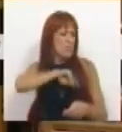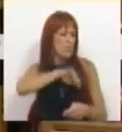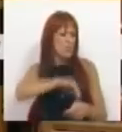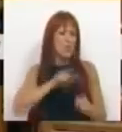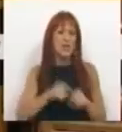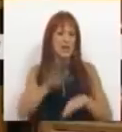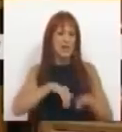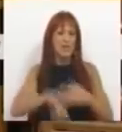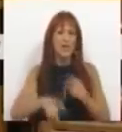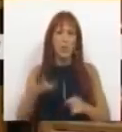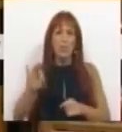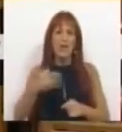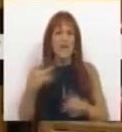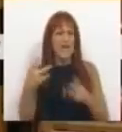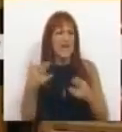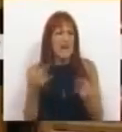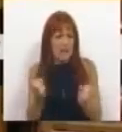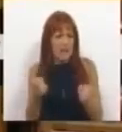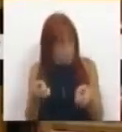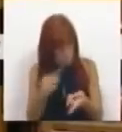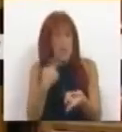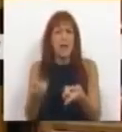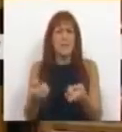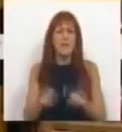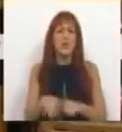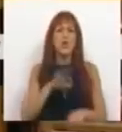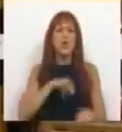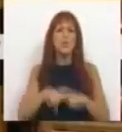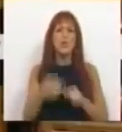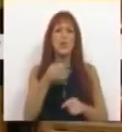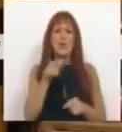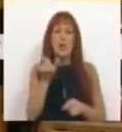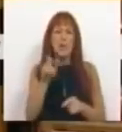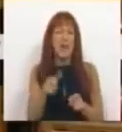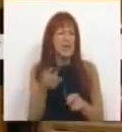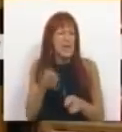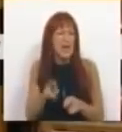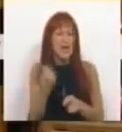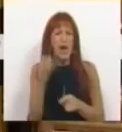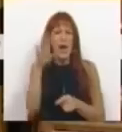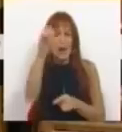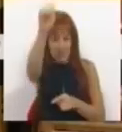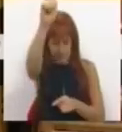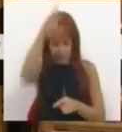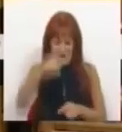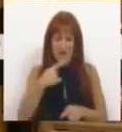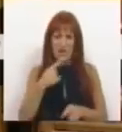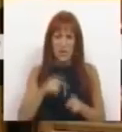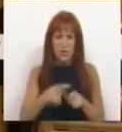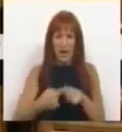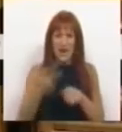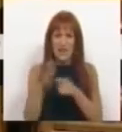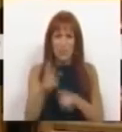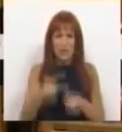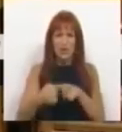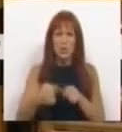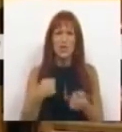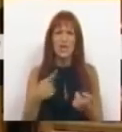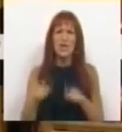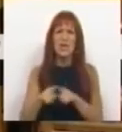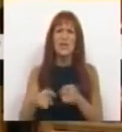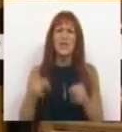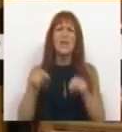reposição que tenha sido feita e que o PSD não tenha criticado. Mas o senhor deputado vai falar da sobretaxa do IRS. Que exemplo interessante. Ainda traz